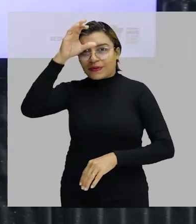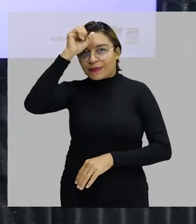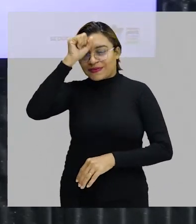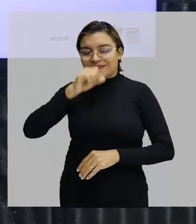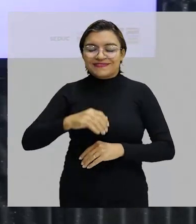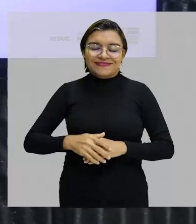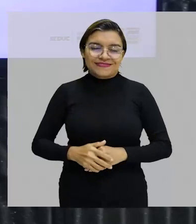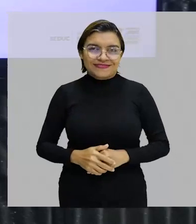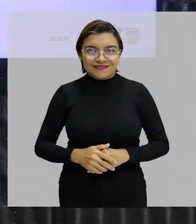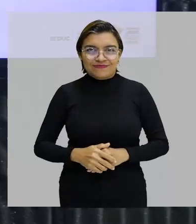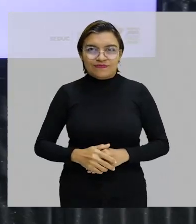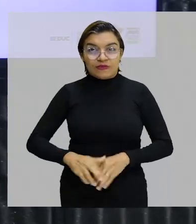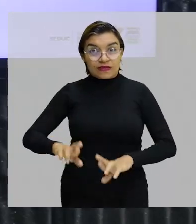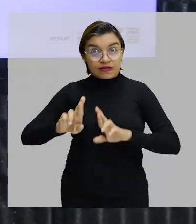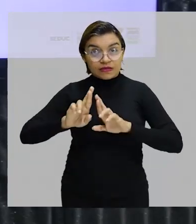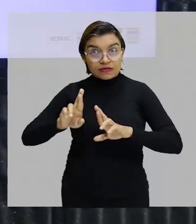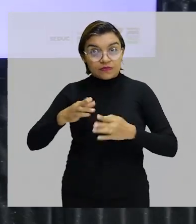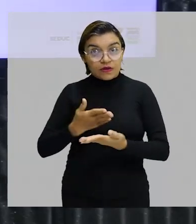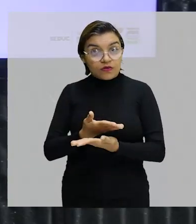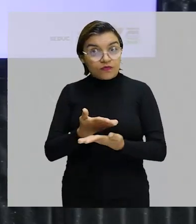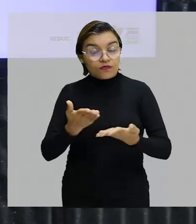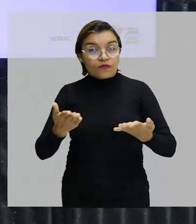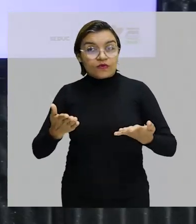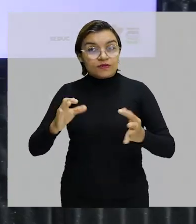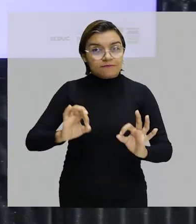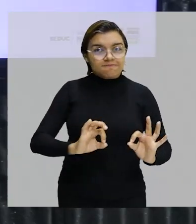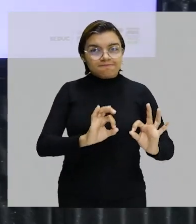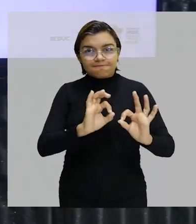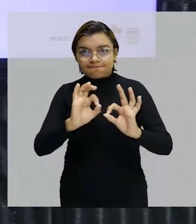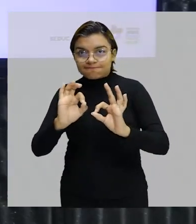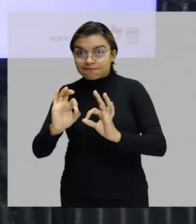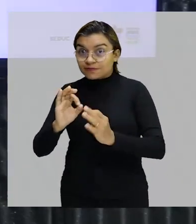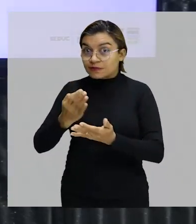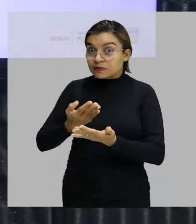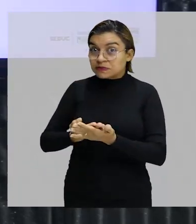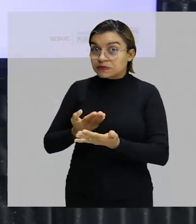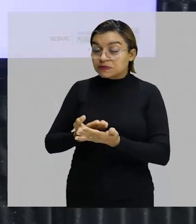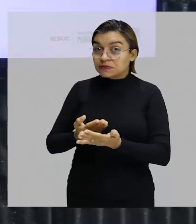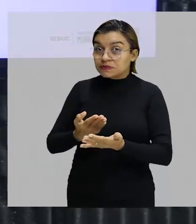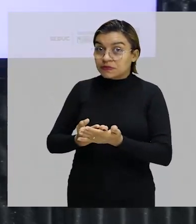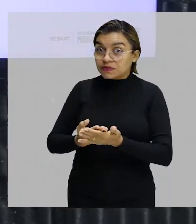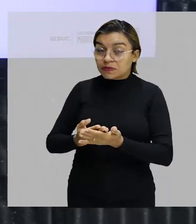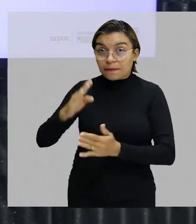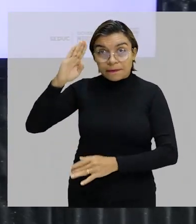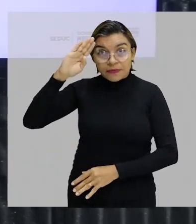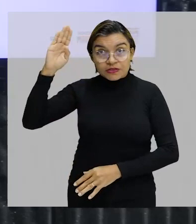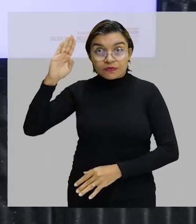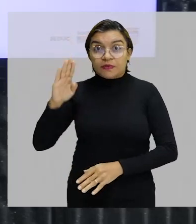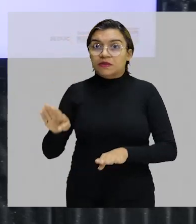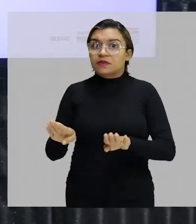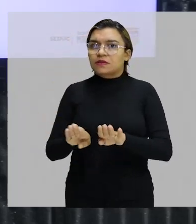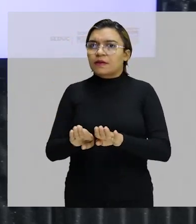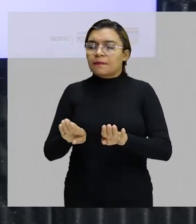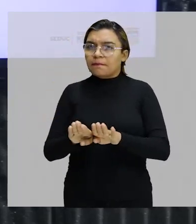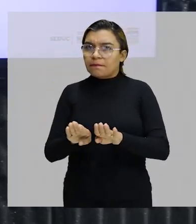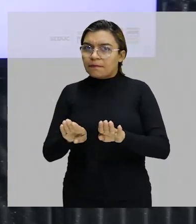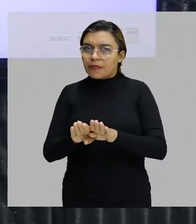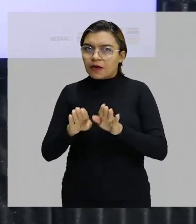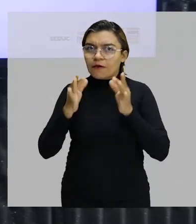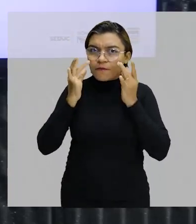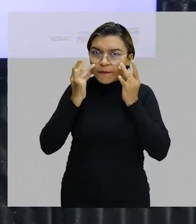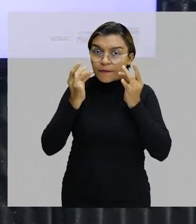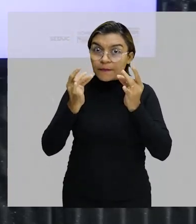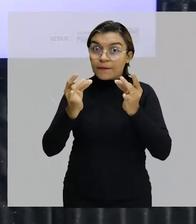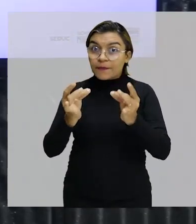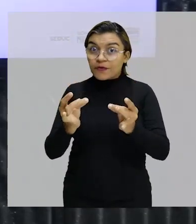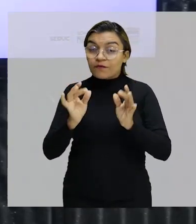Bom, turminha, espero que você esteja acompanhando as nossas aulas, né? E principalmente se dedicando aos estudos. Como primeira